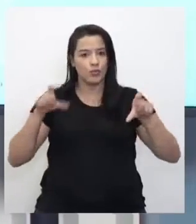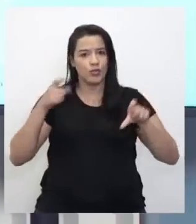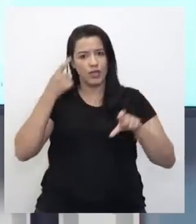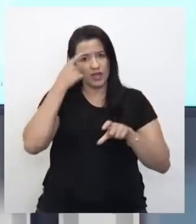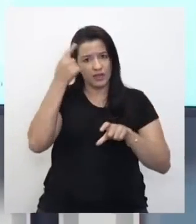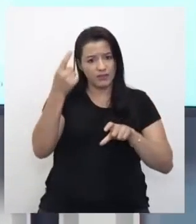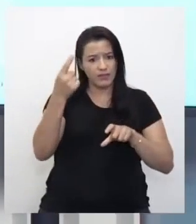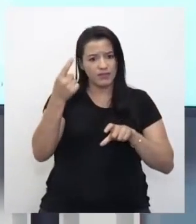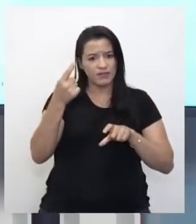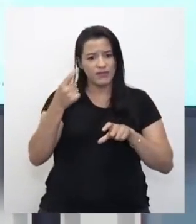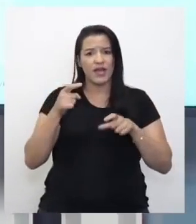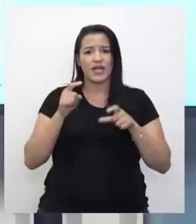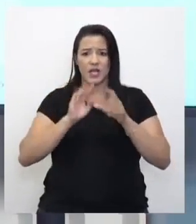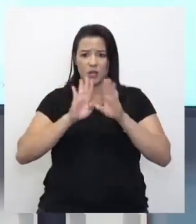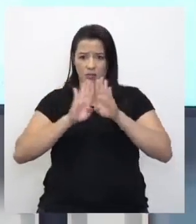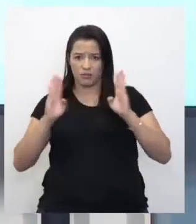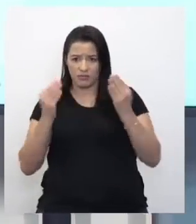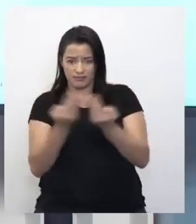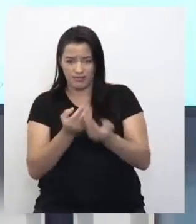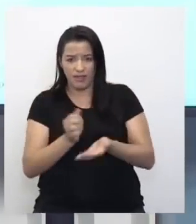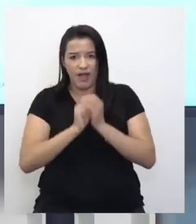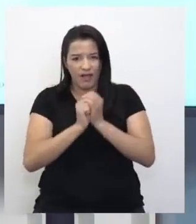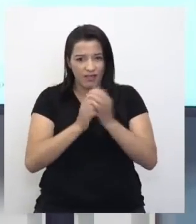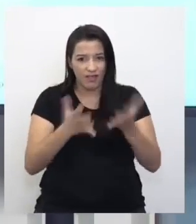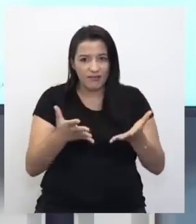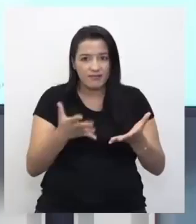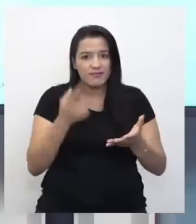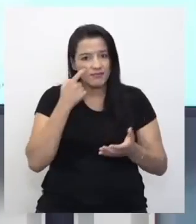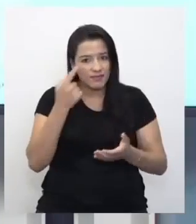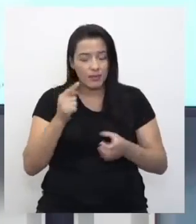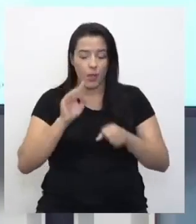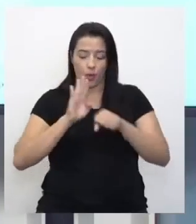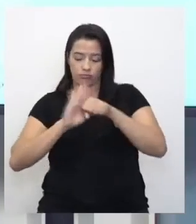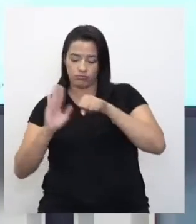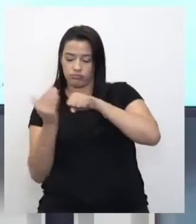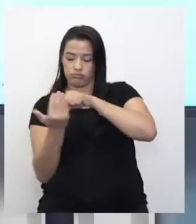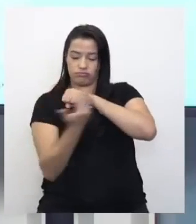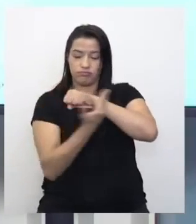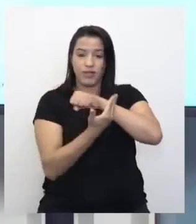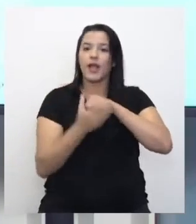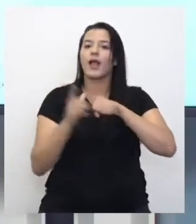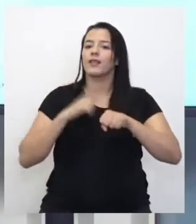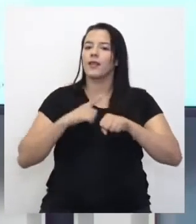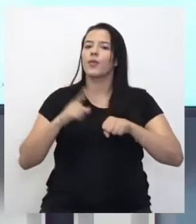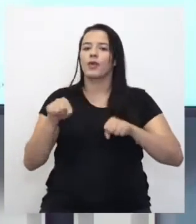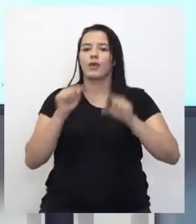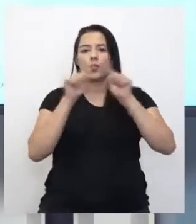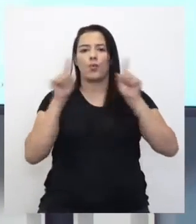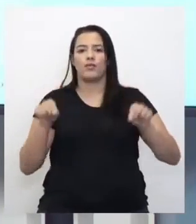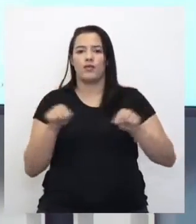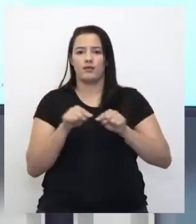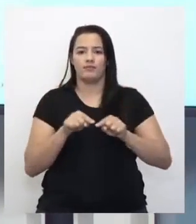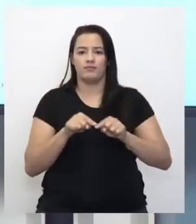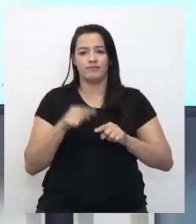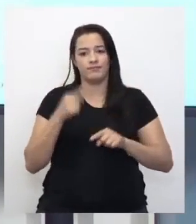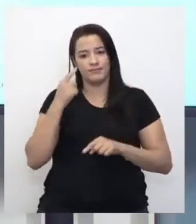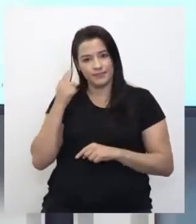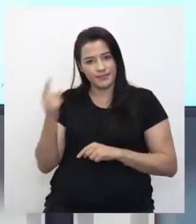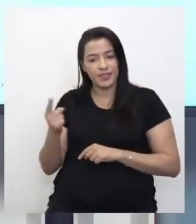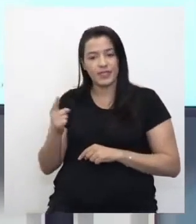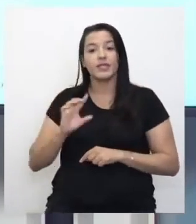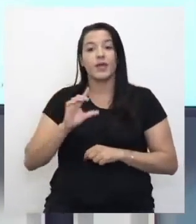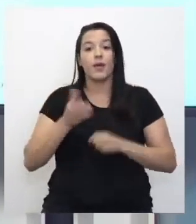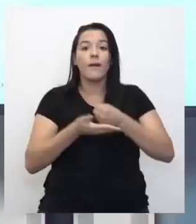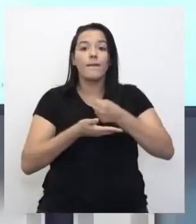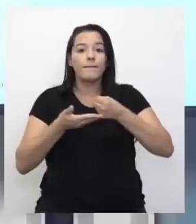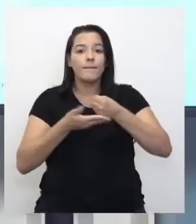cubo? Aquele dadinho? Todas as faces dele são quadradas. Então, esta